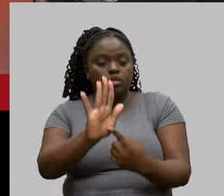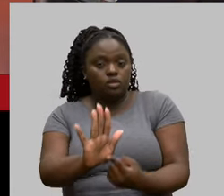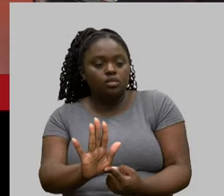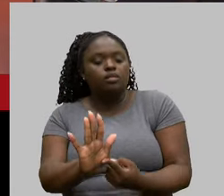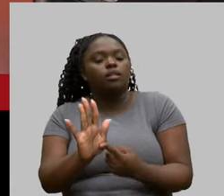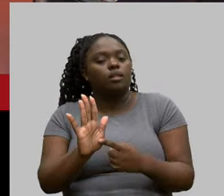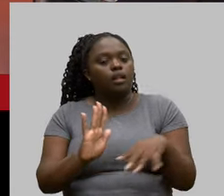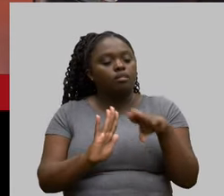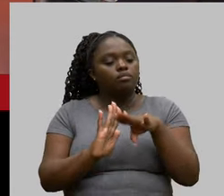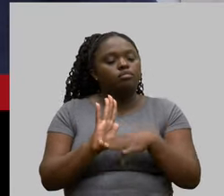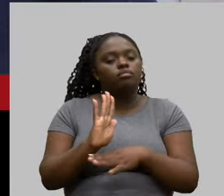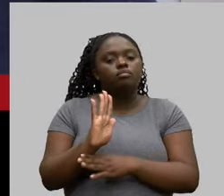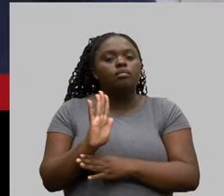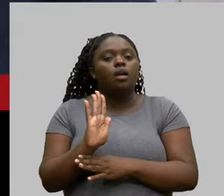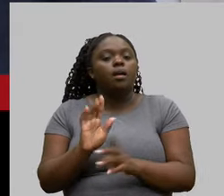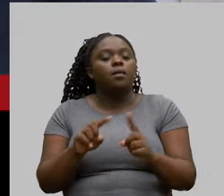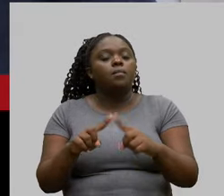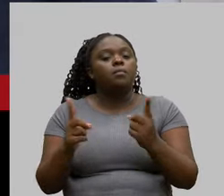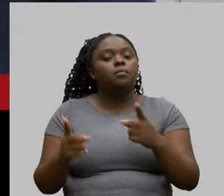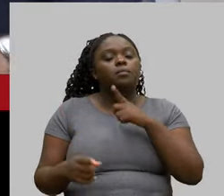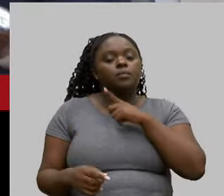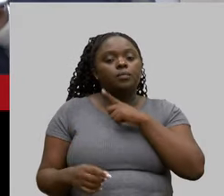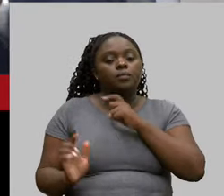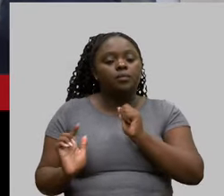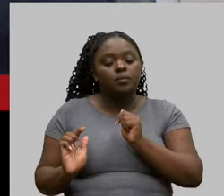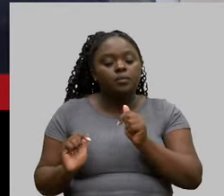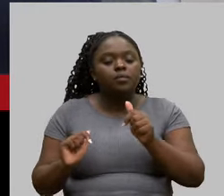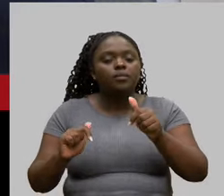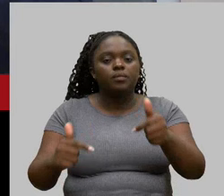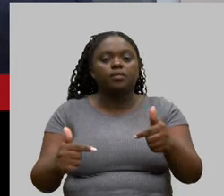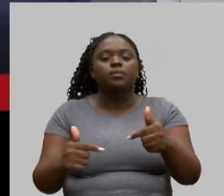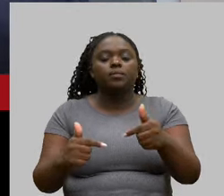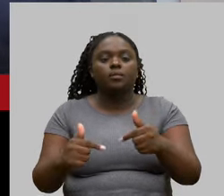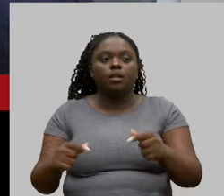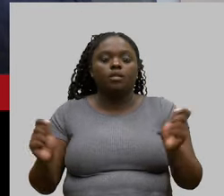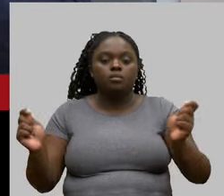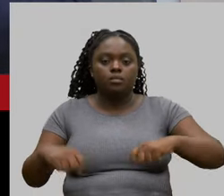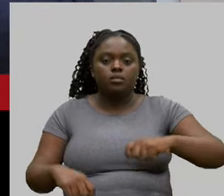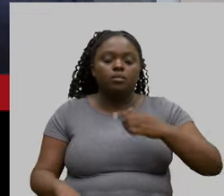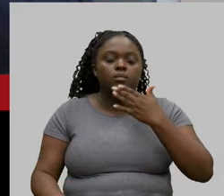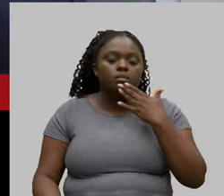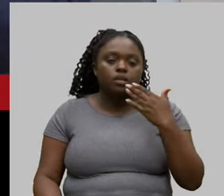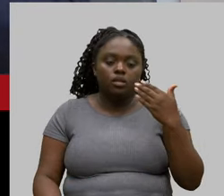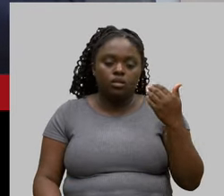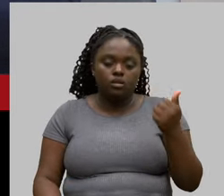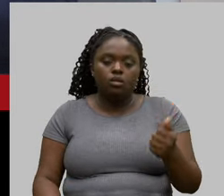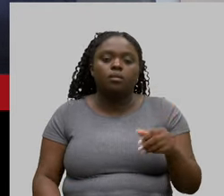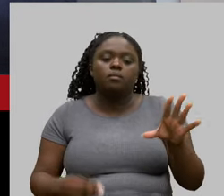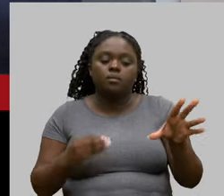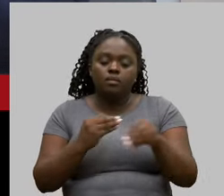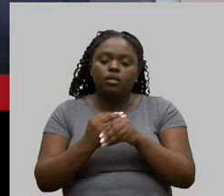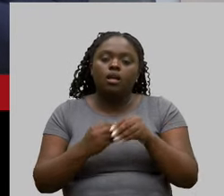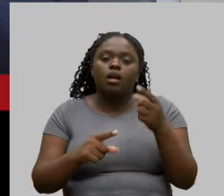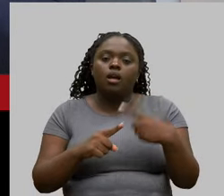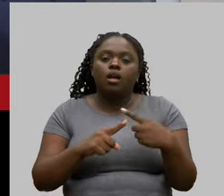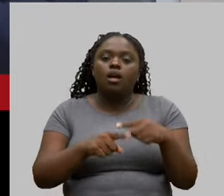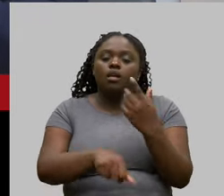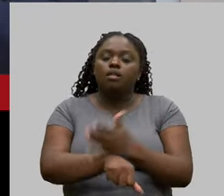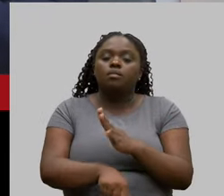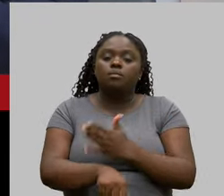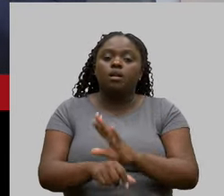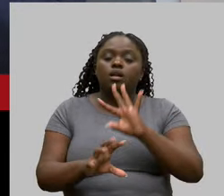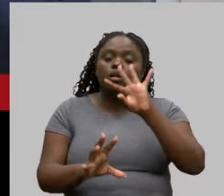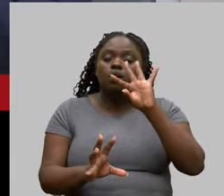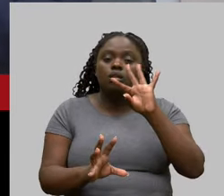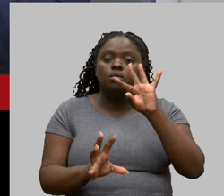previdenciárias Desde que atuarialmente seja mais vantajoso a ele implementar aquilo que na prática é uma reforma um pouquinho